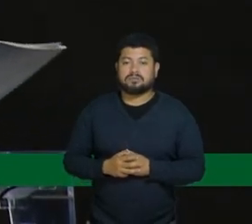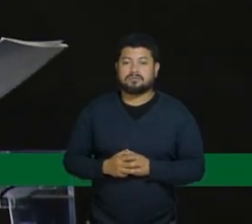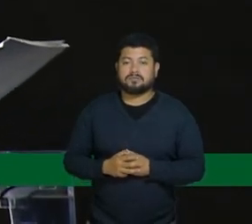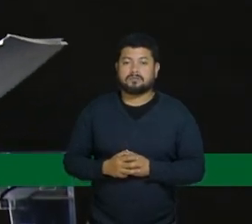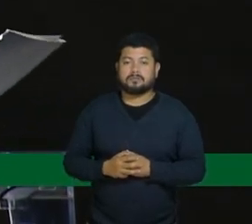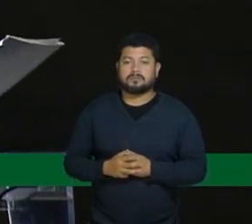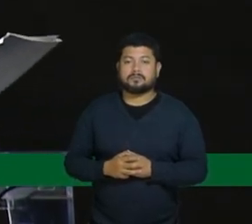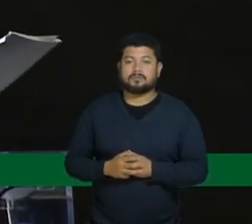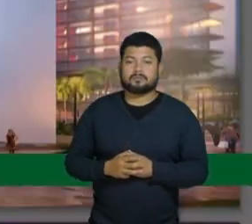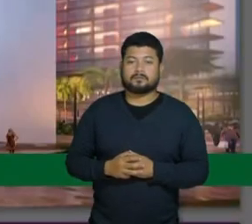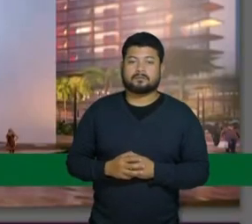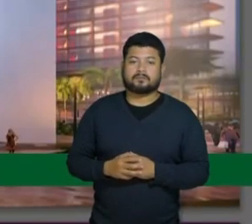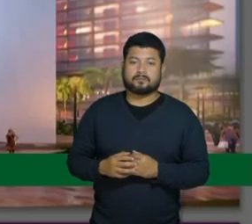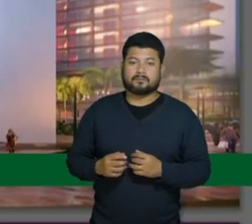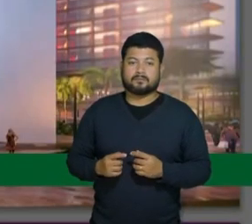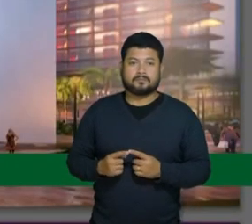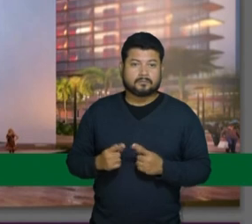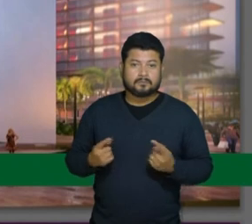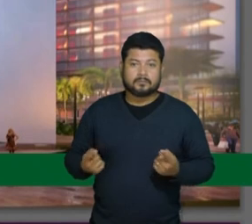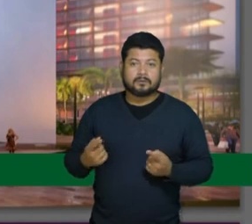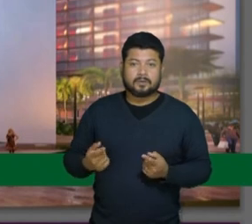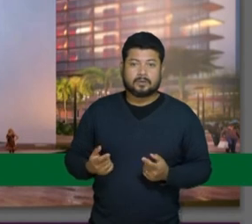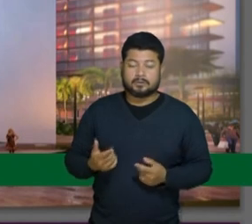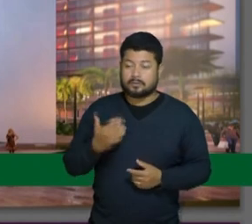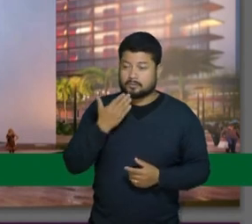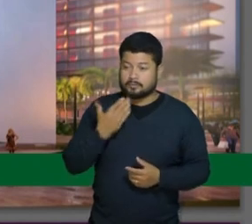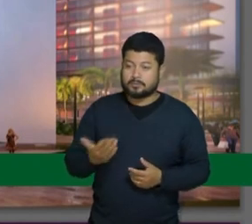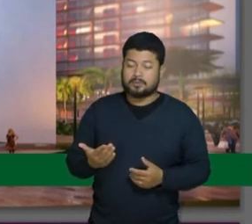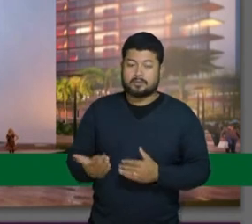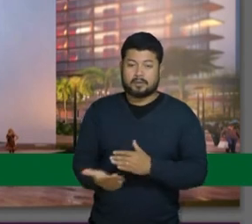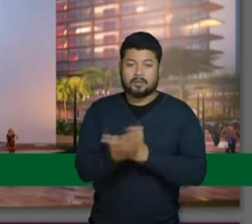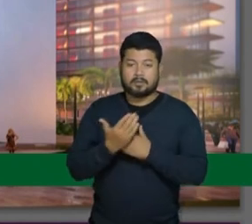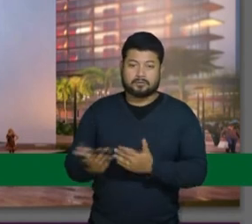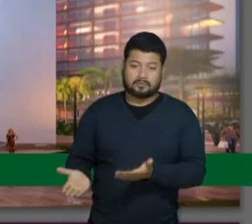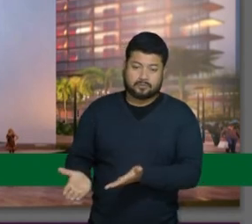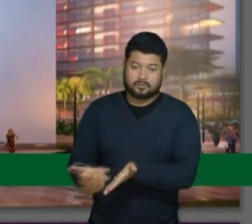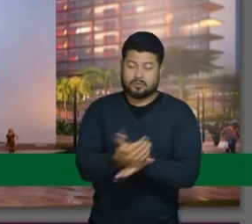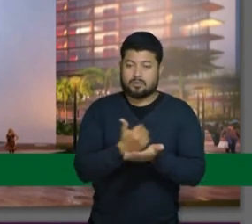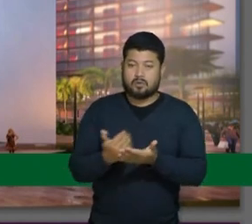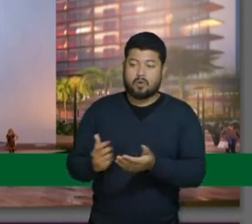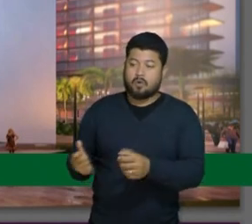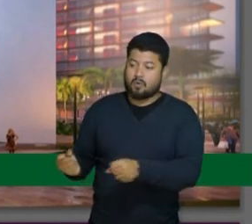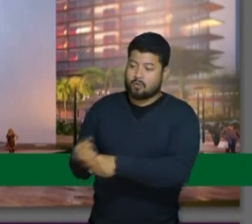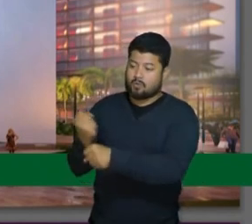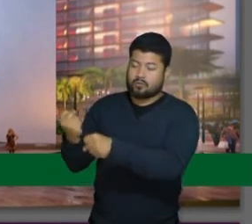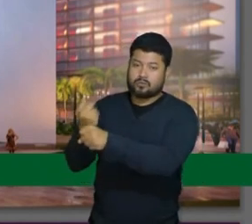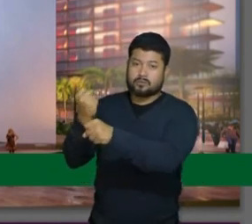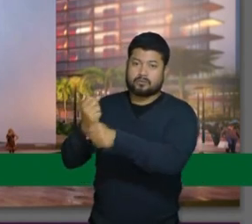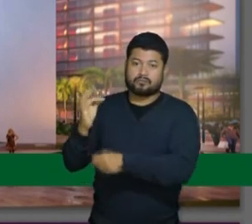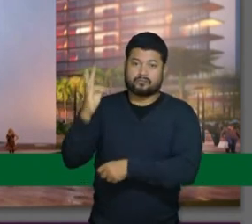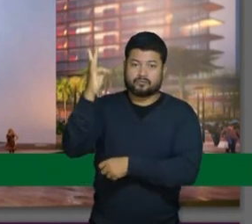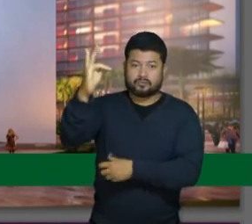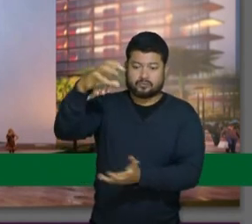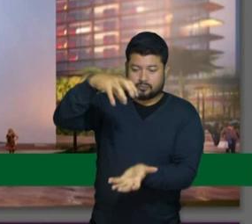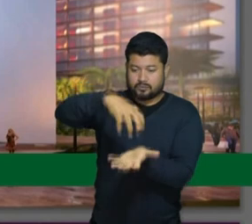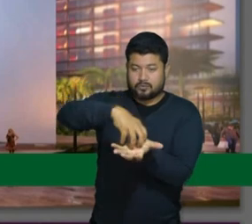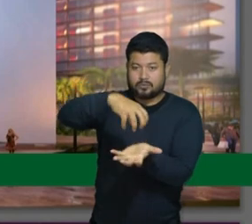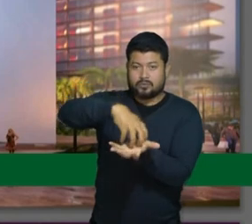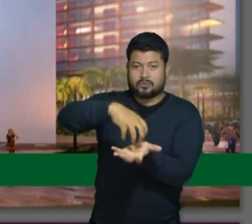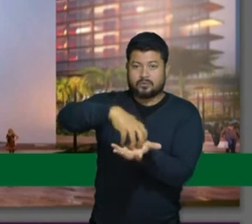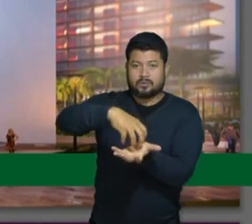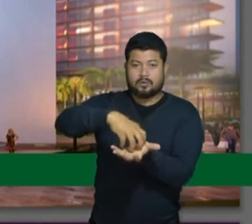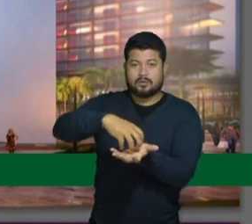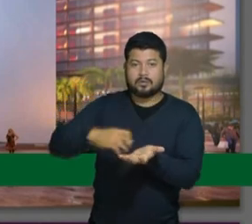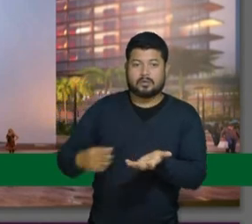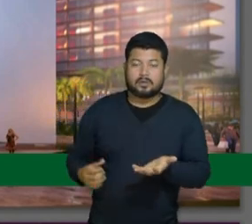Para isso, estamos captando recursos para a construção da futura sede do Musicarium, um equipamento cultural com